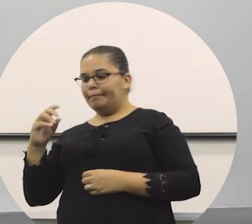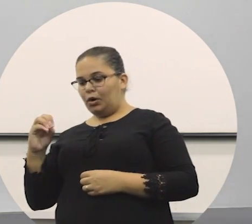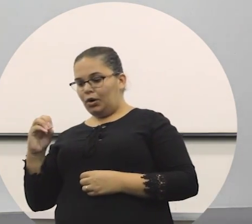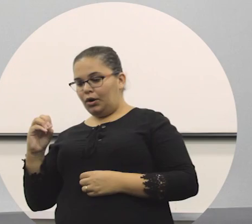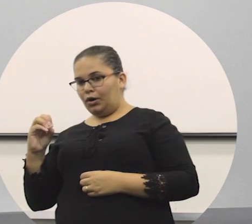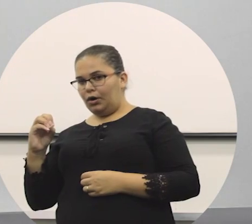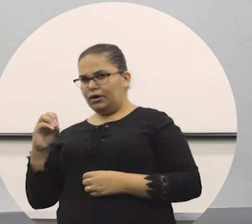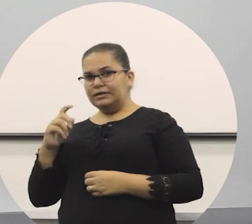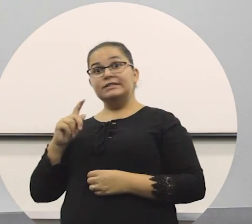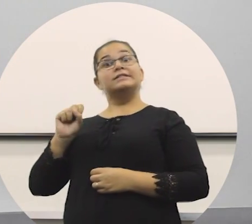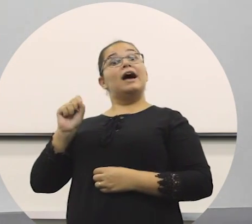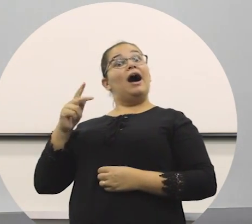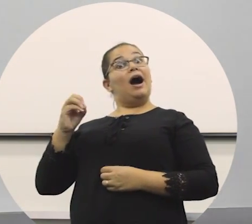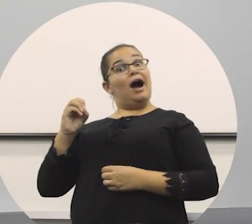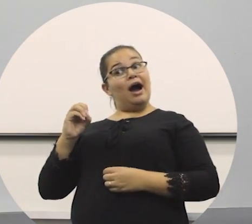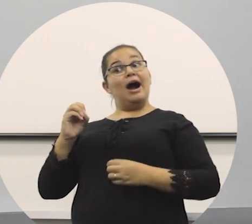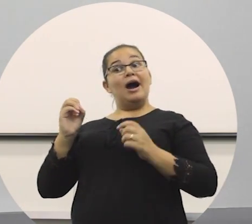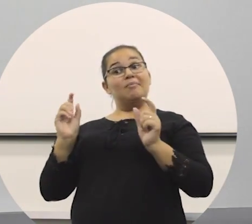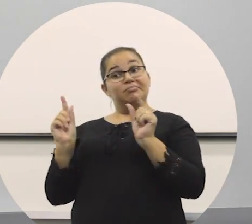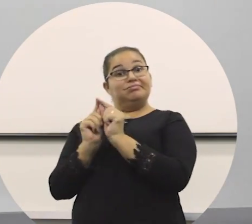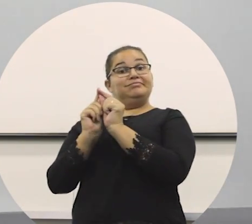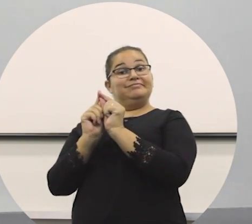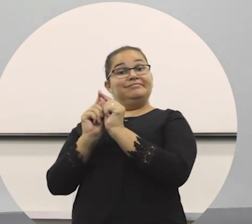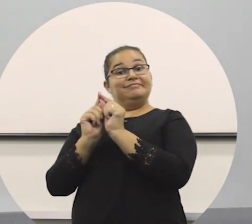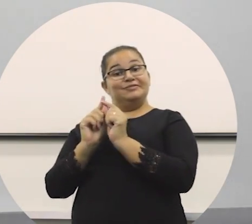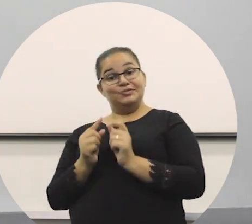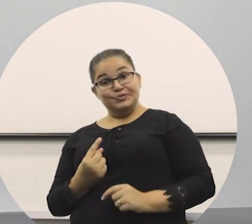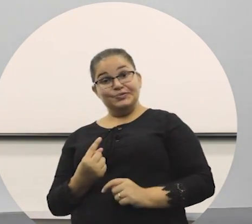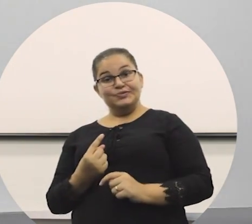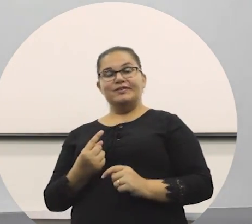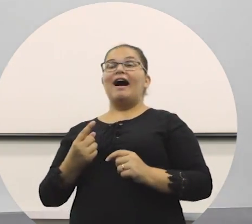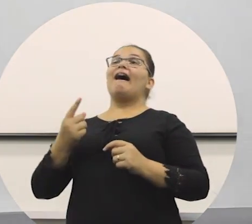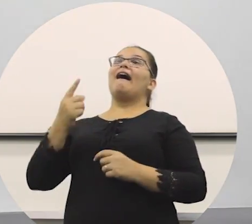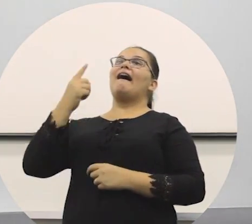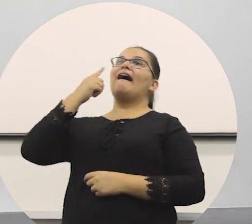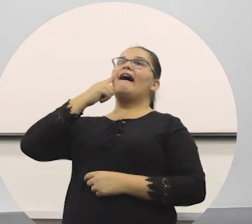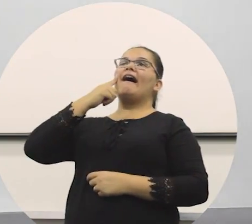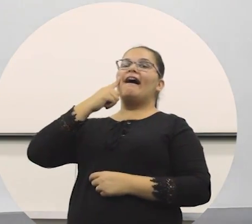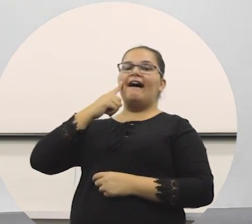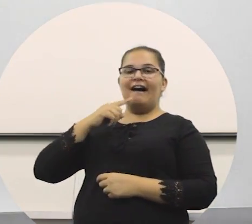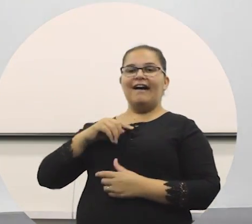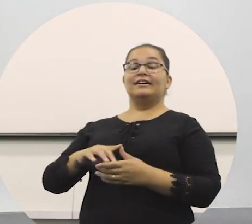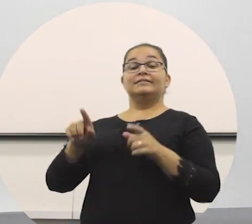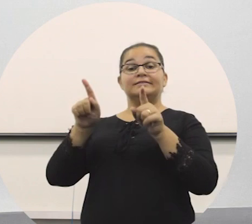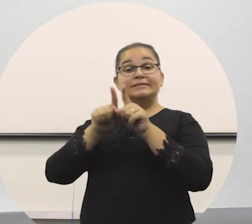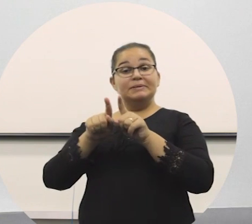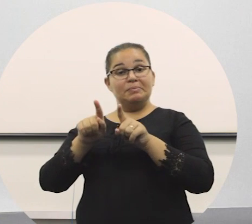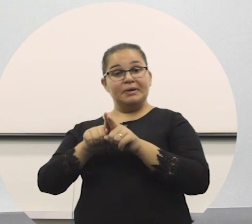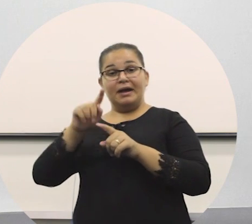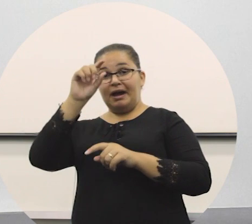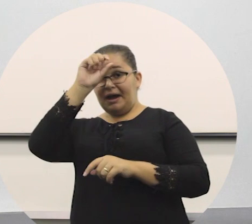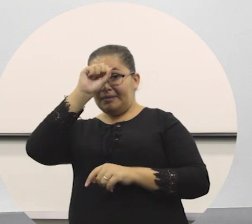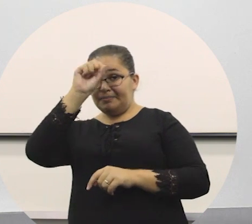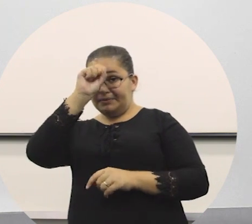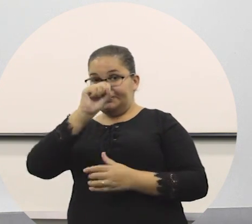sapo, sapo. Aí aparece. Aí ele aprende também